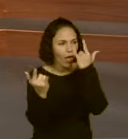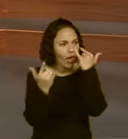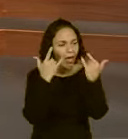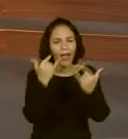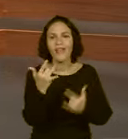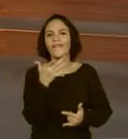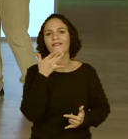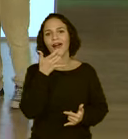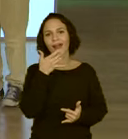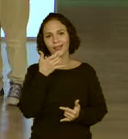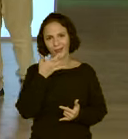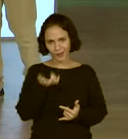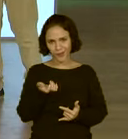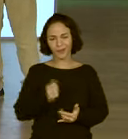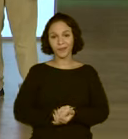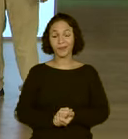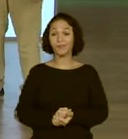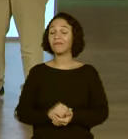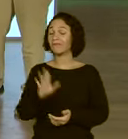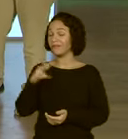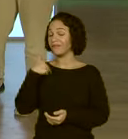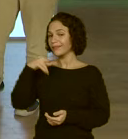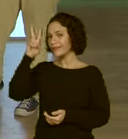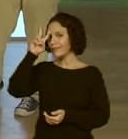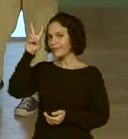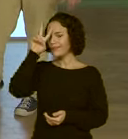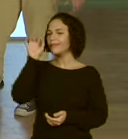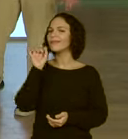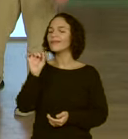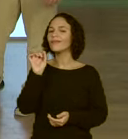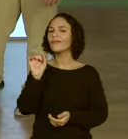Né, professor? Professor, isso me lembra um trecho